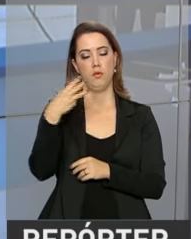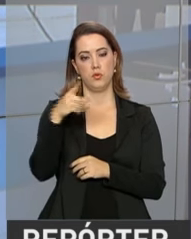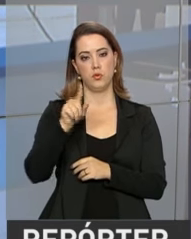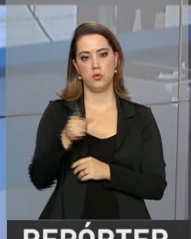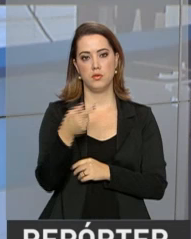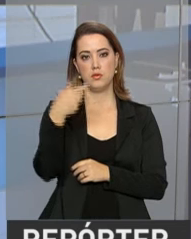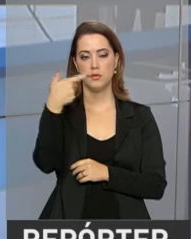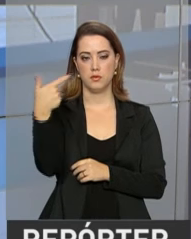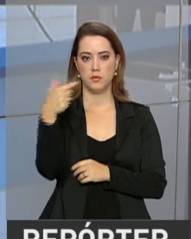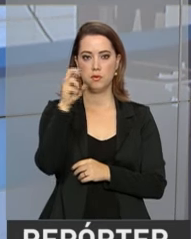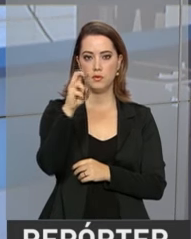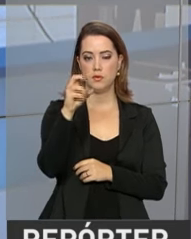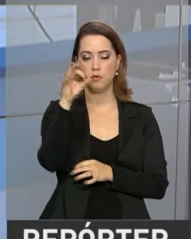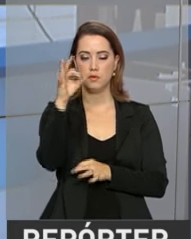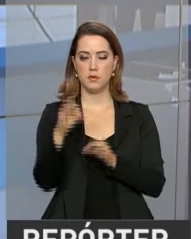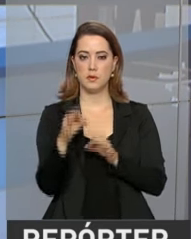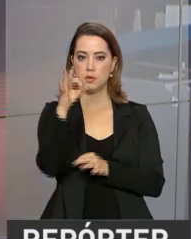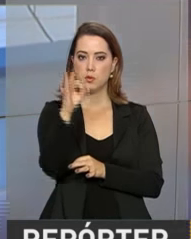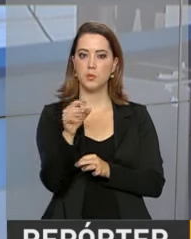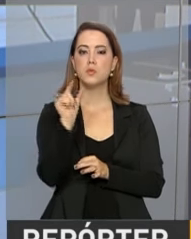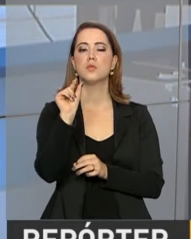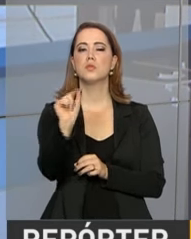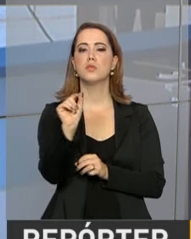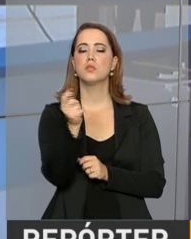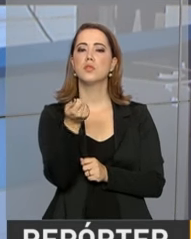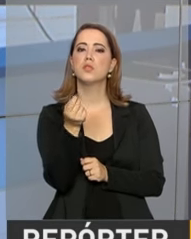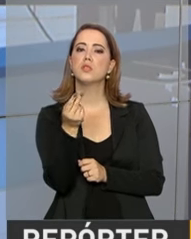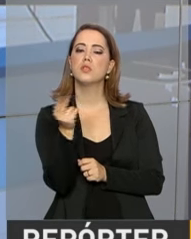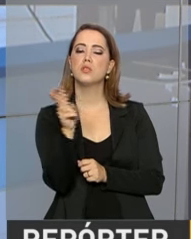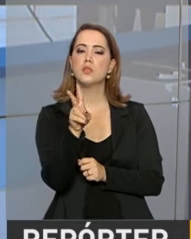que o previsto há um mês, que foi de retração de